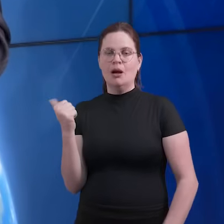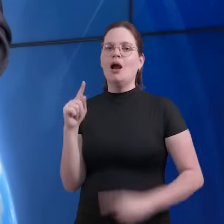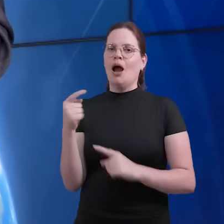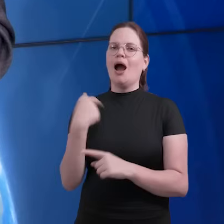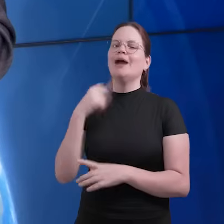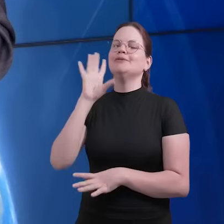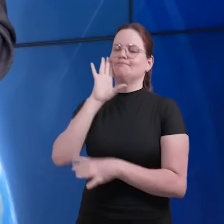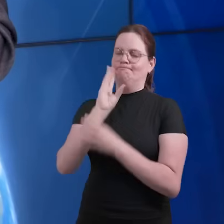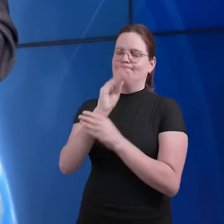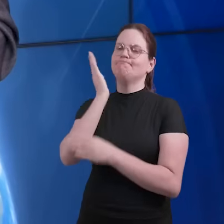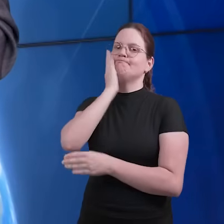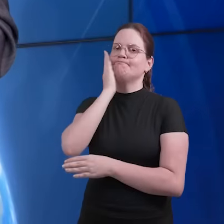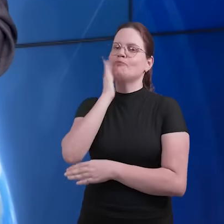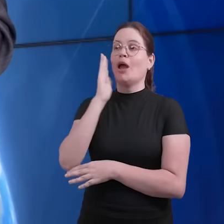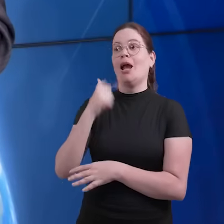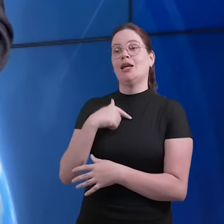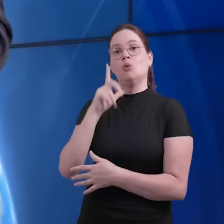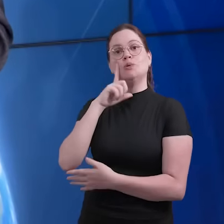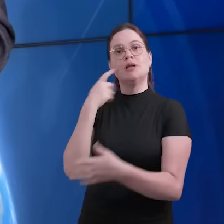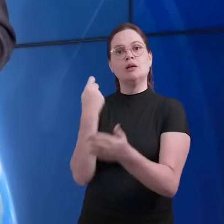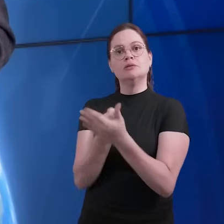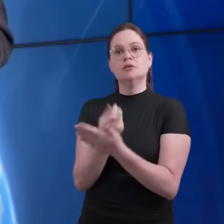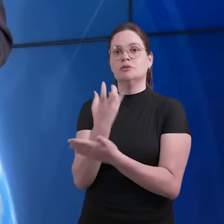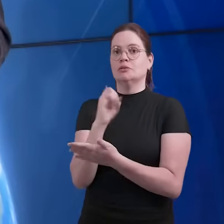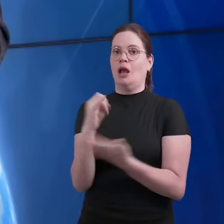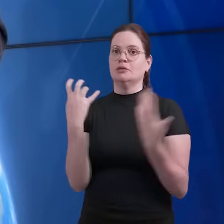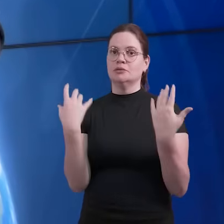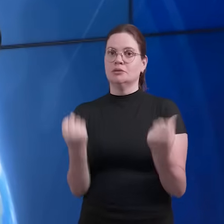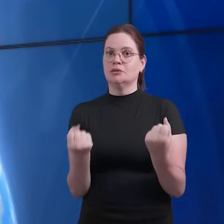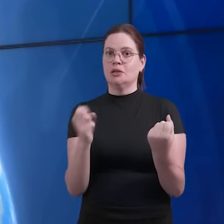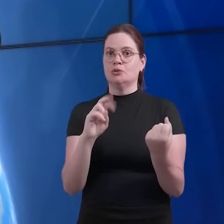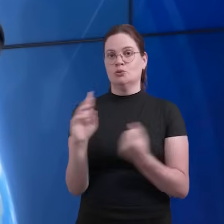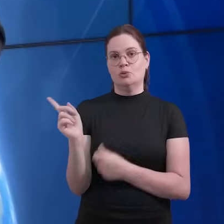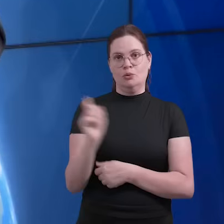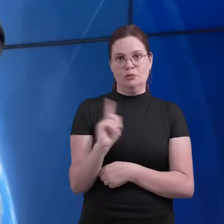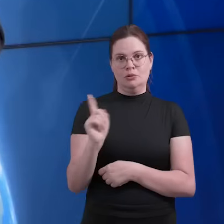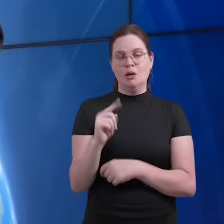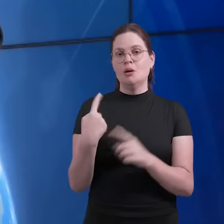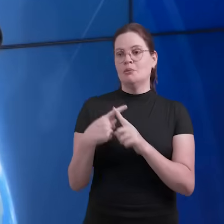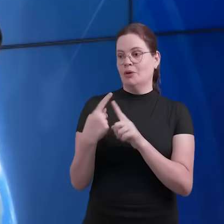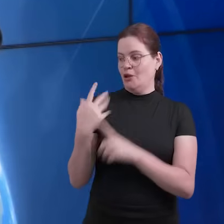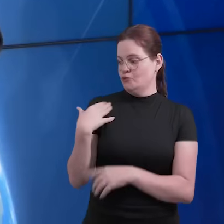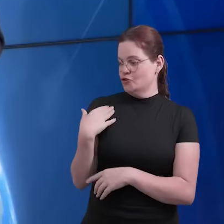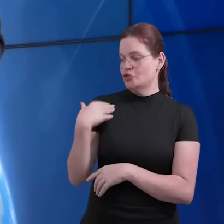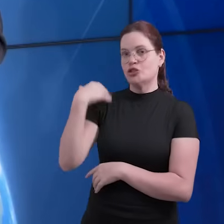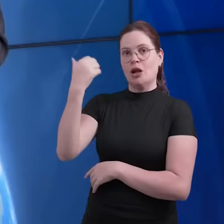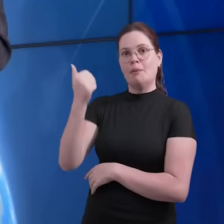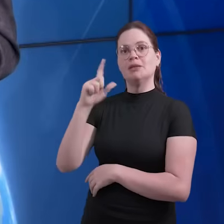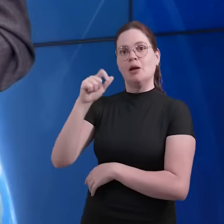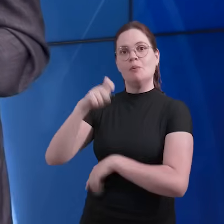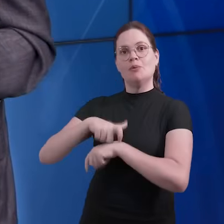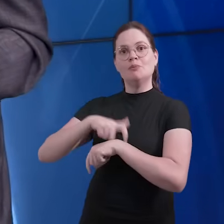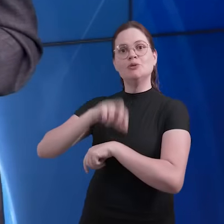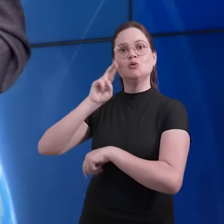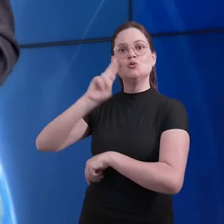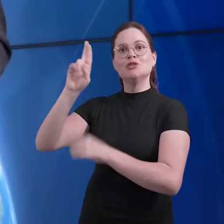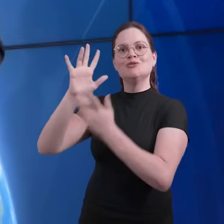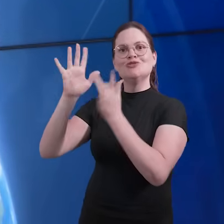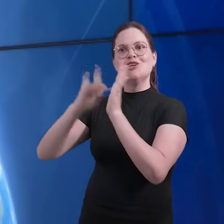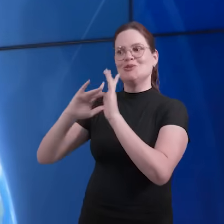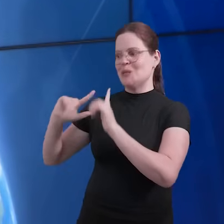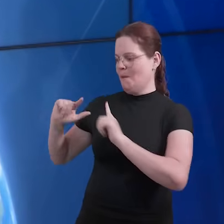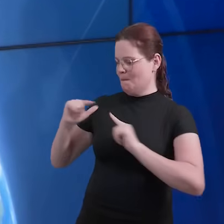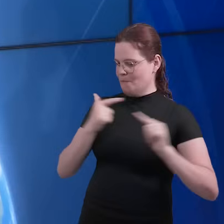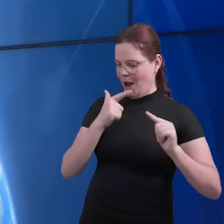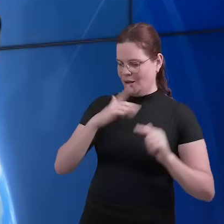eleição, e aí ele vai tomar conhecimento dessa eleição através de um chamado, e esse chamado é quando ele tiver o encontro dele com Jesus.